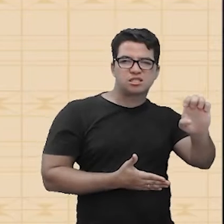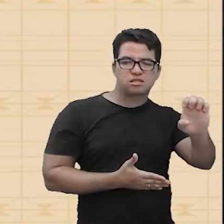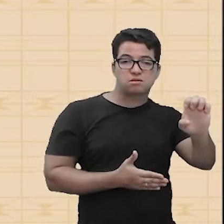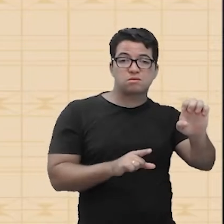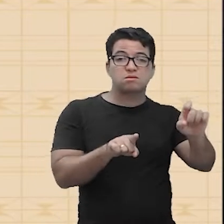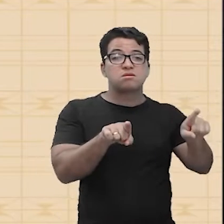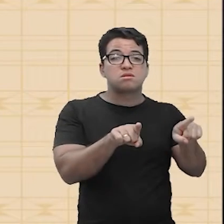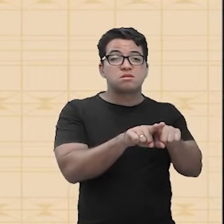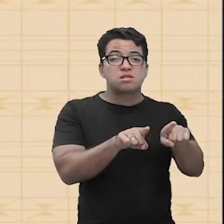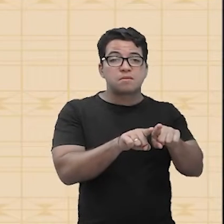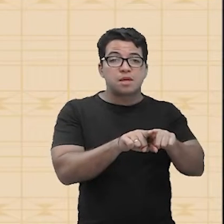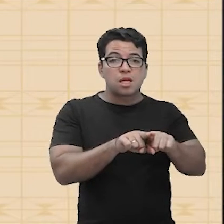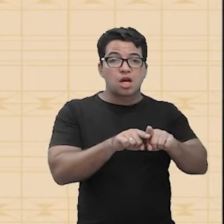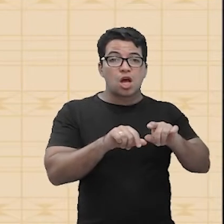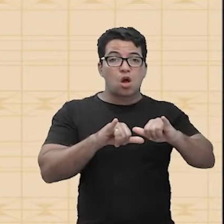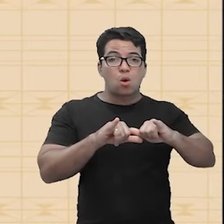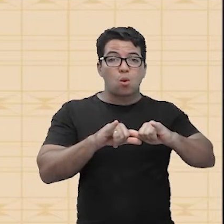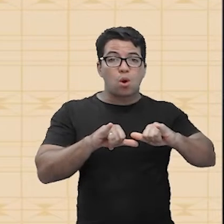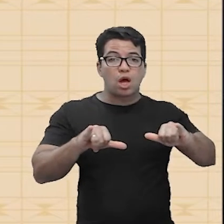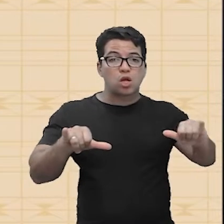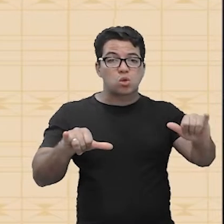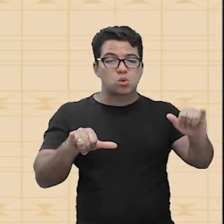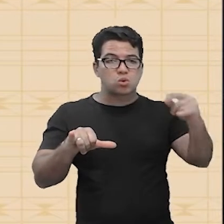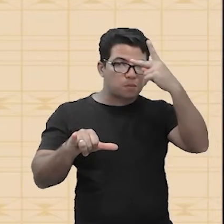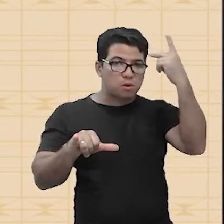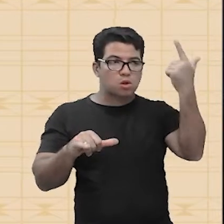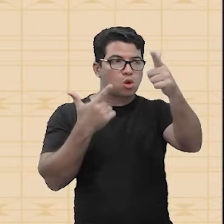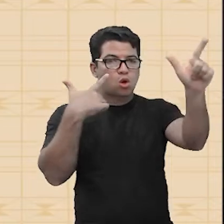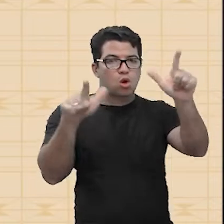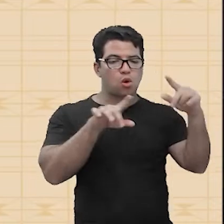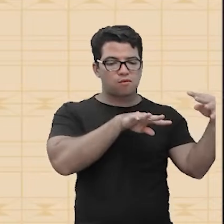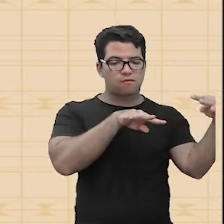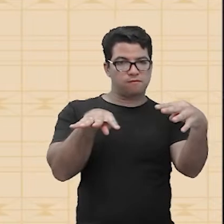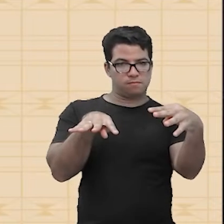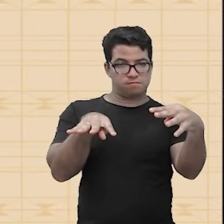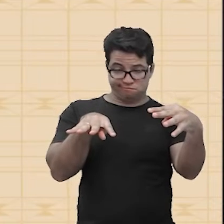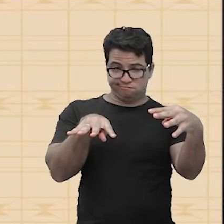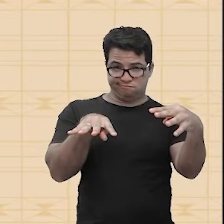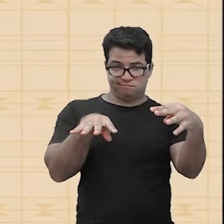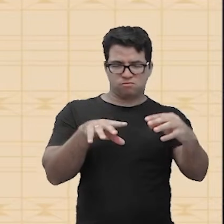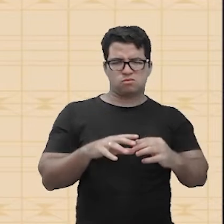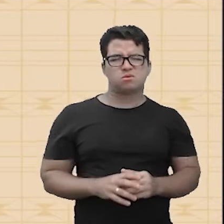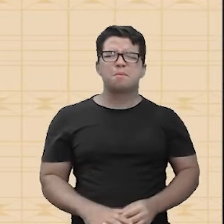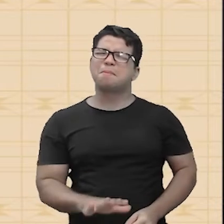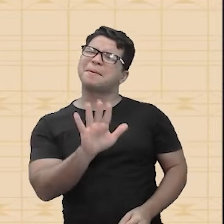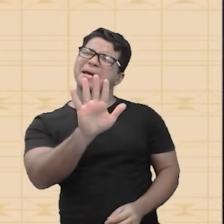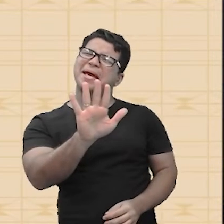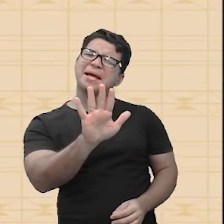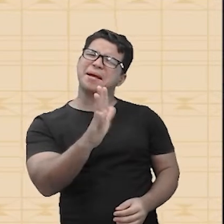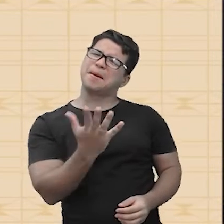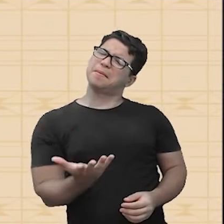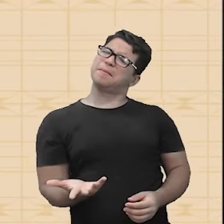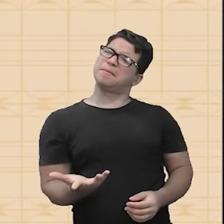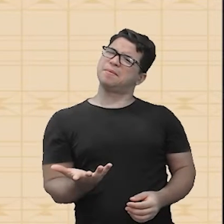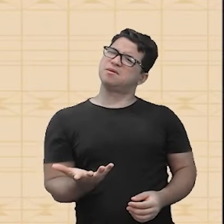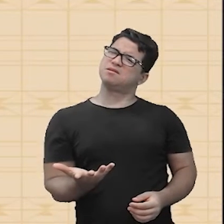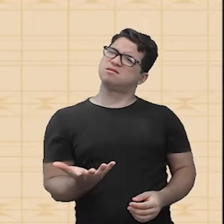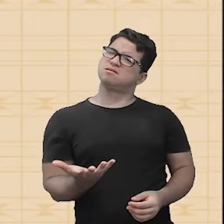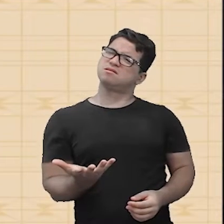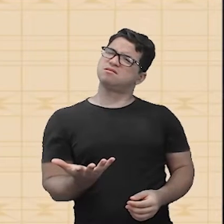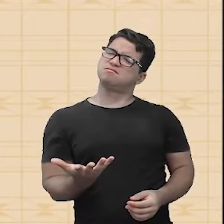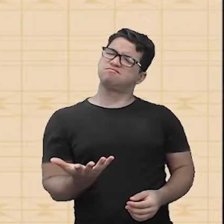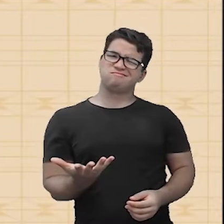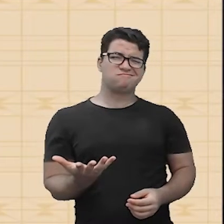anúncio publicitário. Mas, teacher, será que só basicamente tentando, reconhecendo o